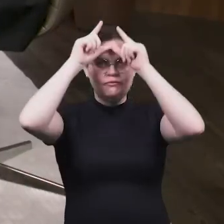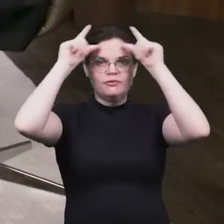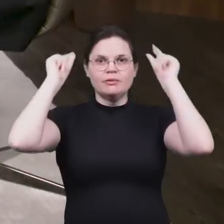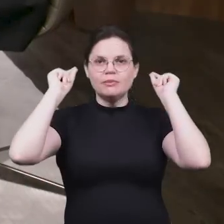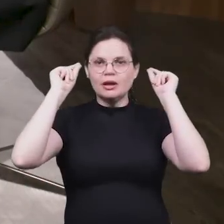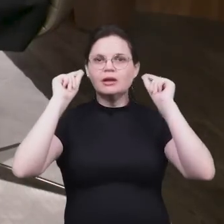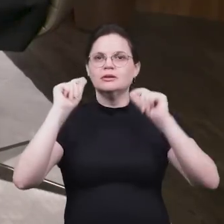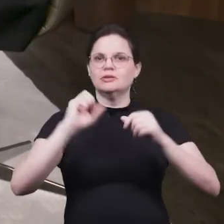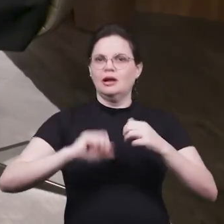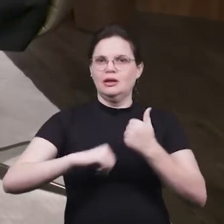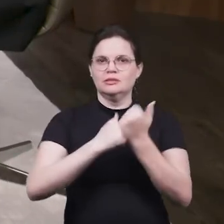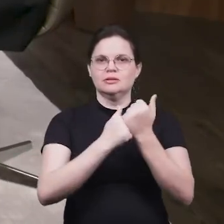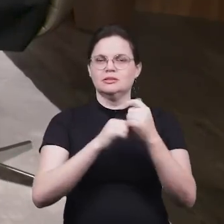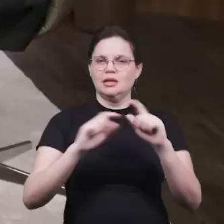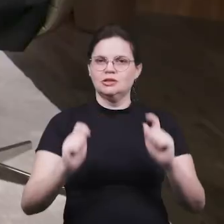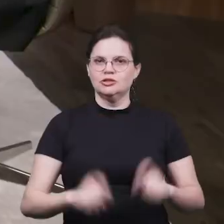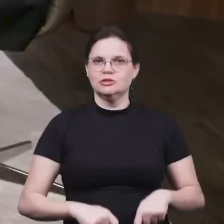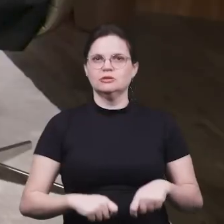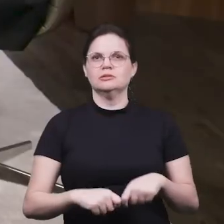como assistente, né, de